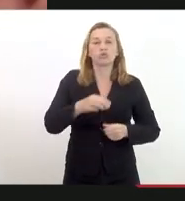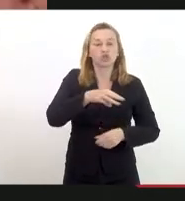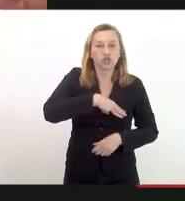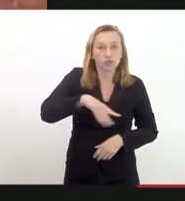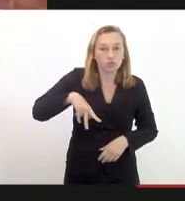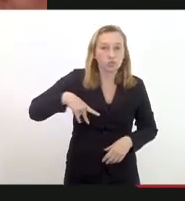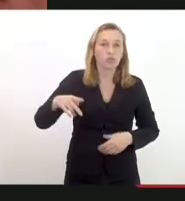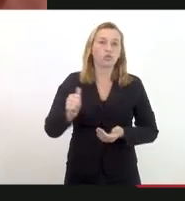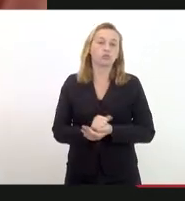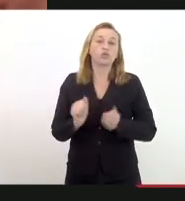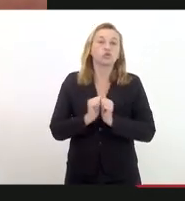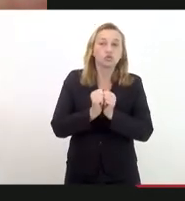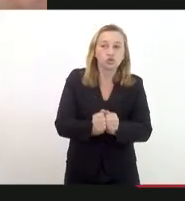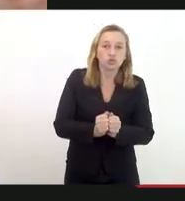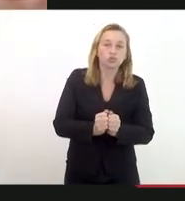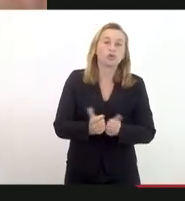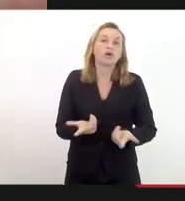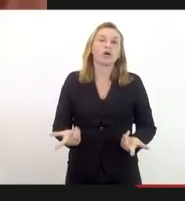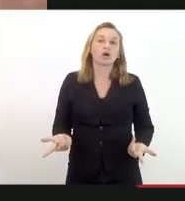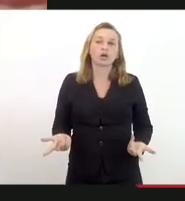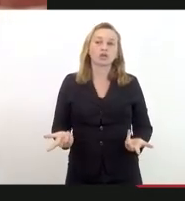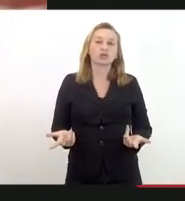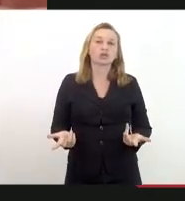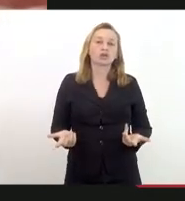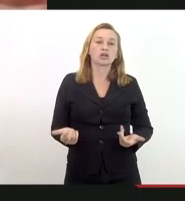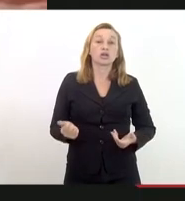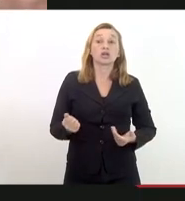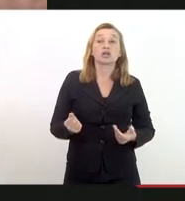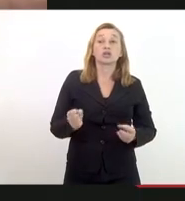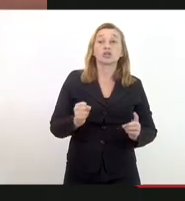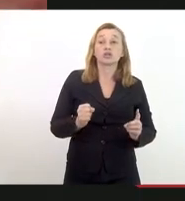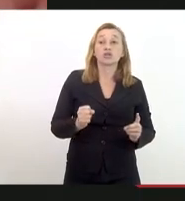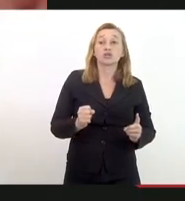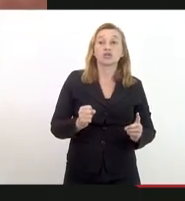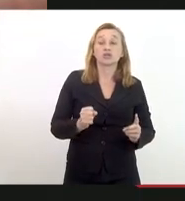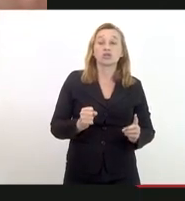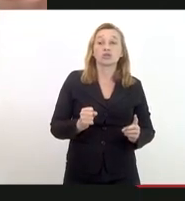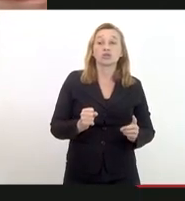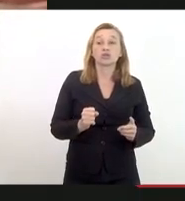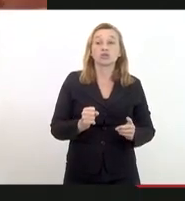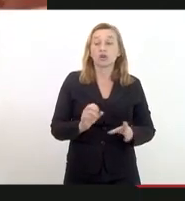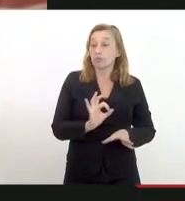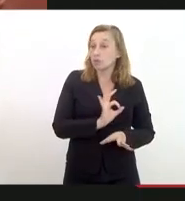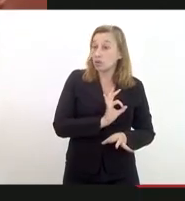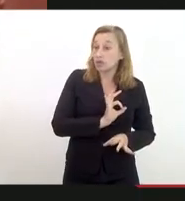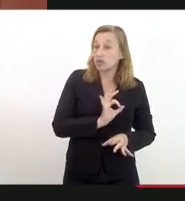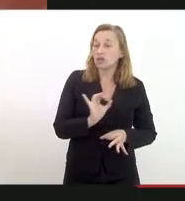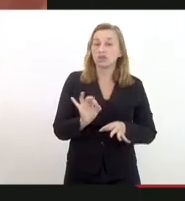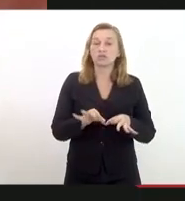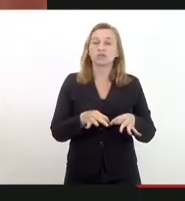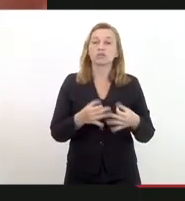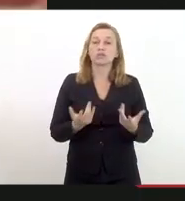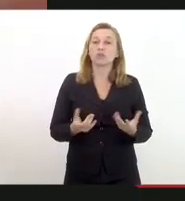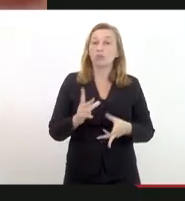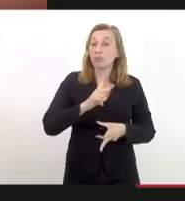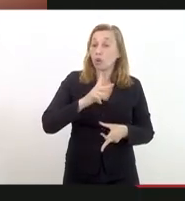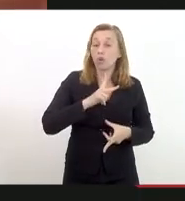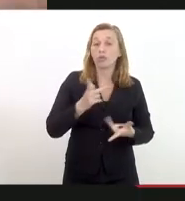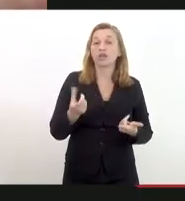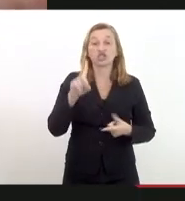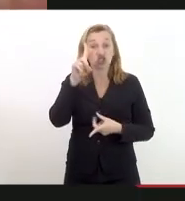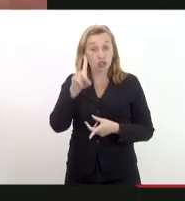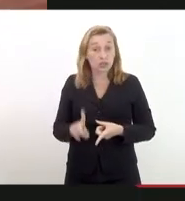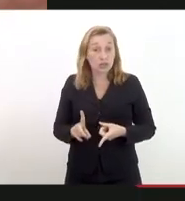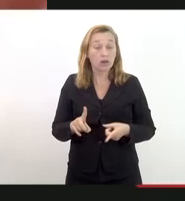Público, junto com a sociedade civil organizada, junto com a própria direção e a